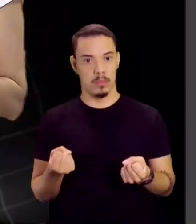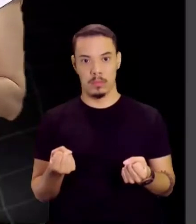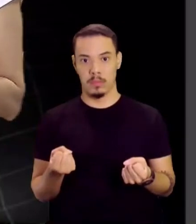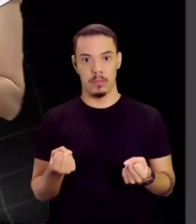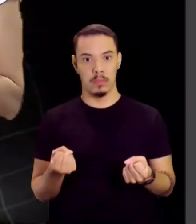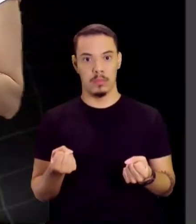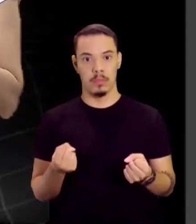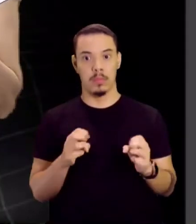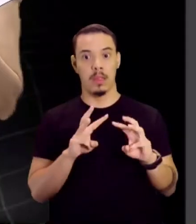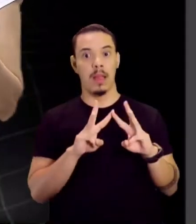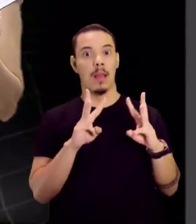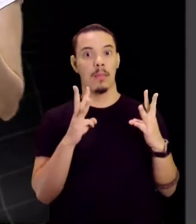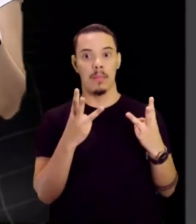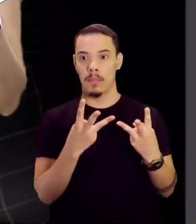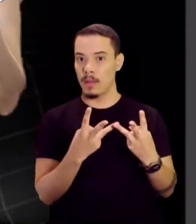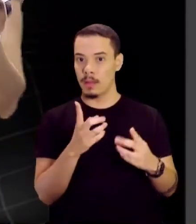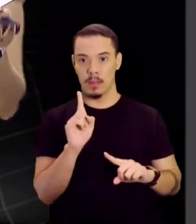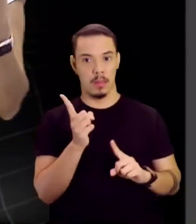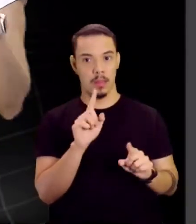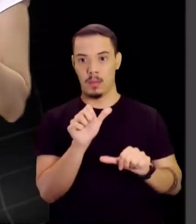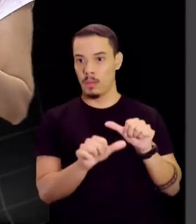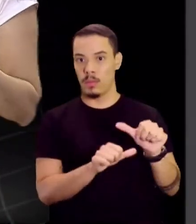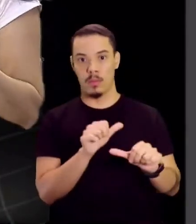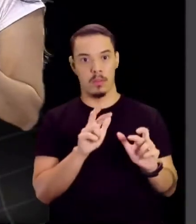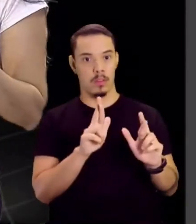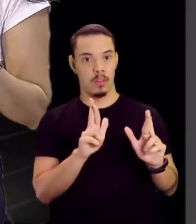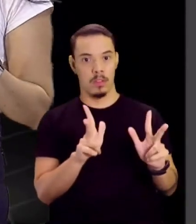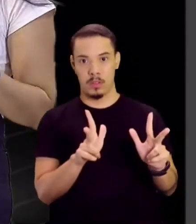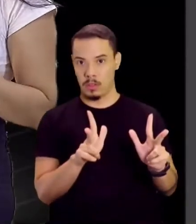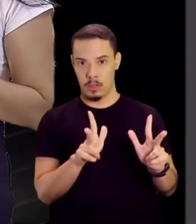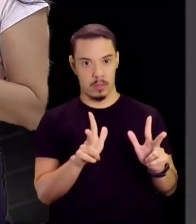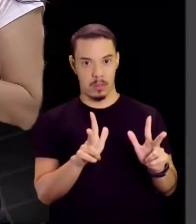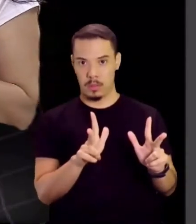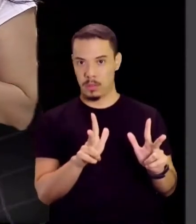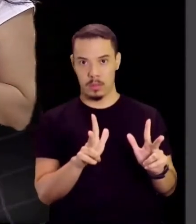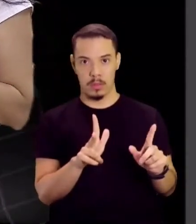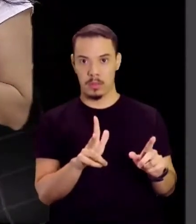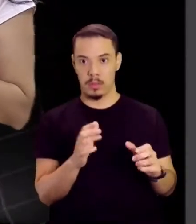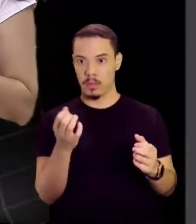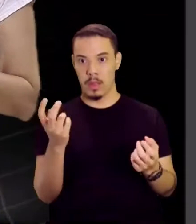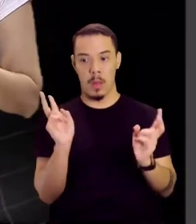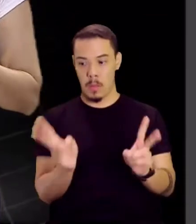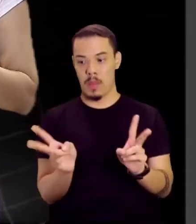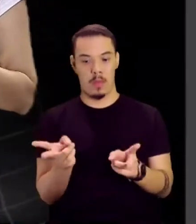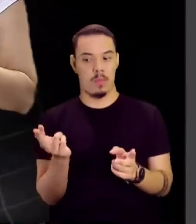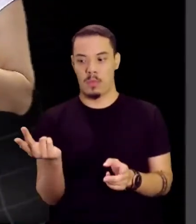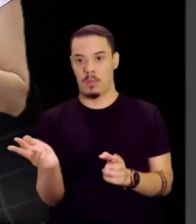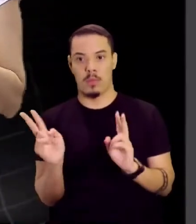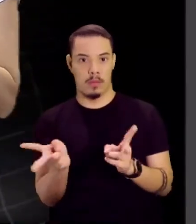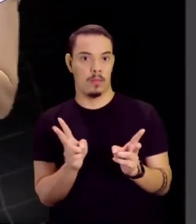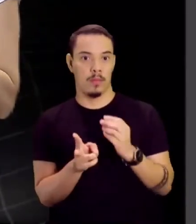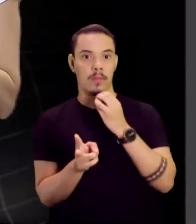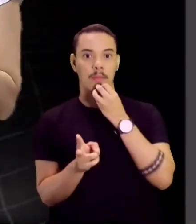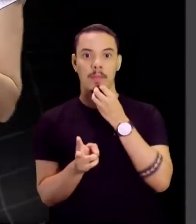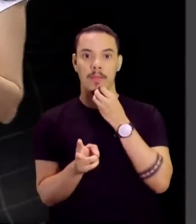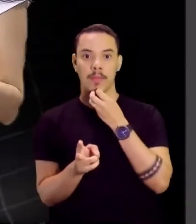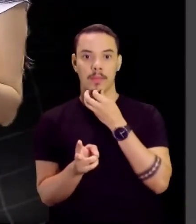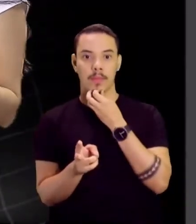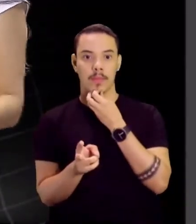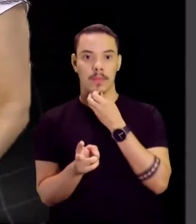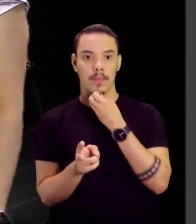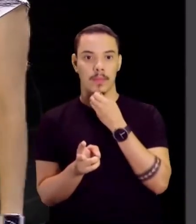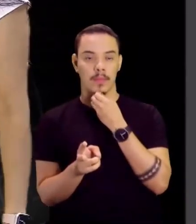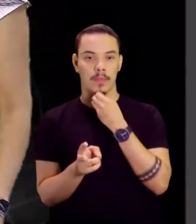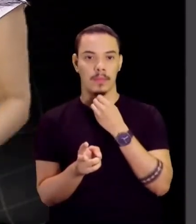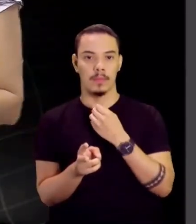massa é diferente. A massa não muda, a massa é diferente. Isso, a massa não muda do objeto, né? Isso. Então, e o G você também falou da